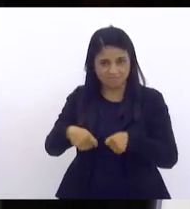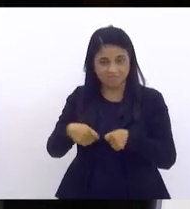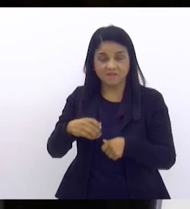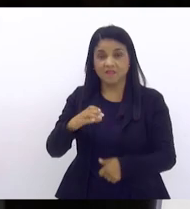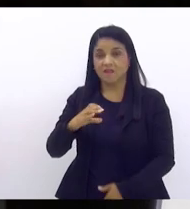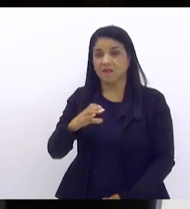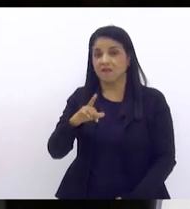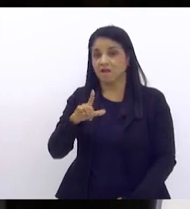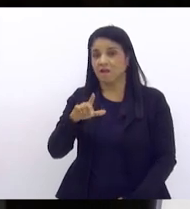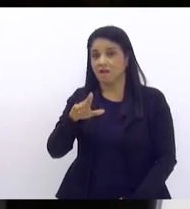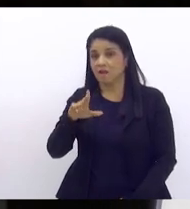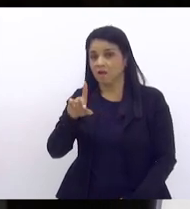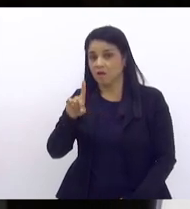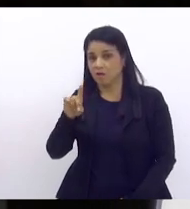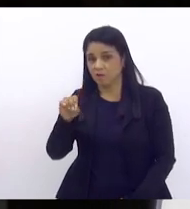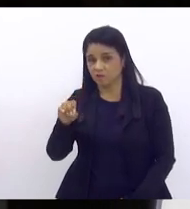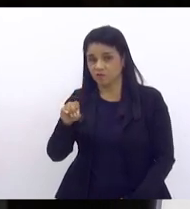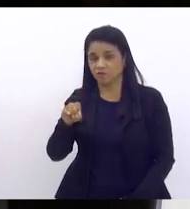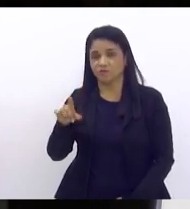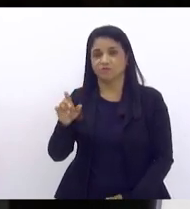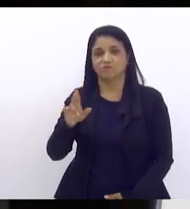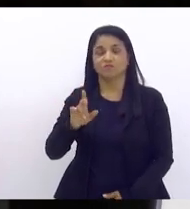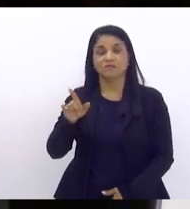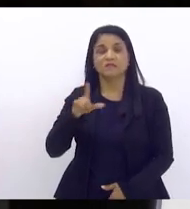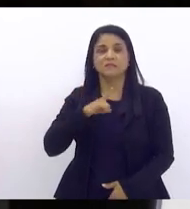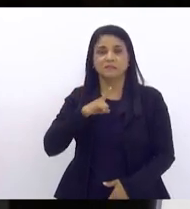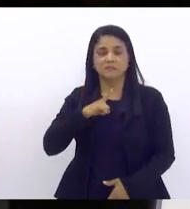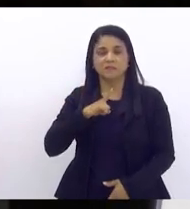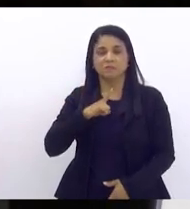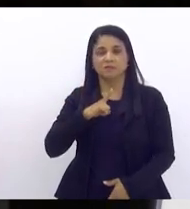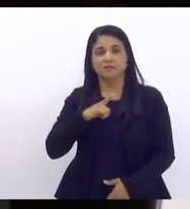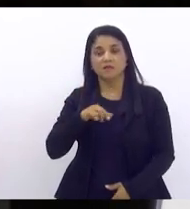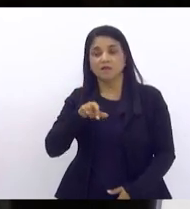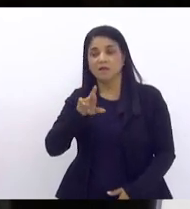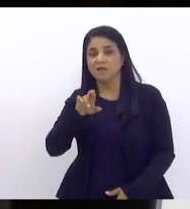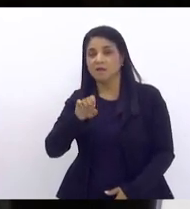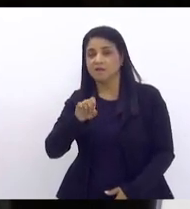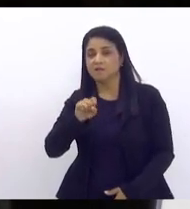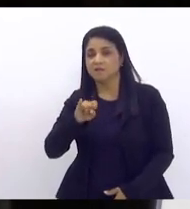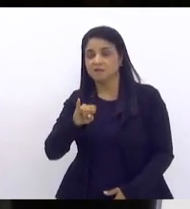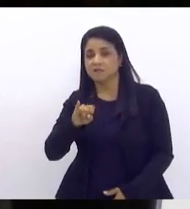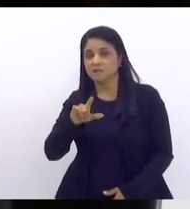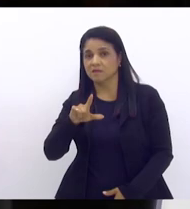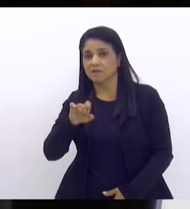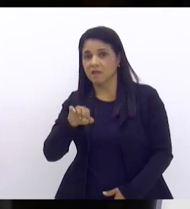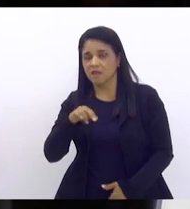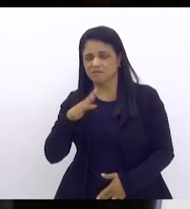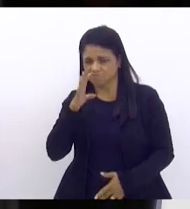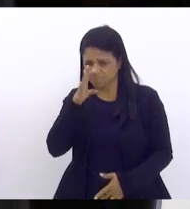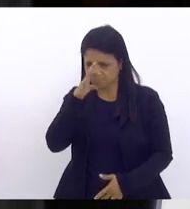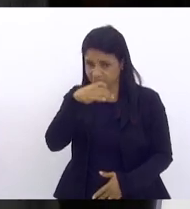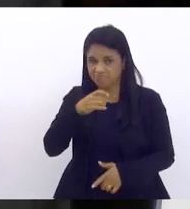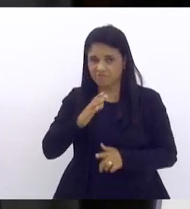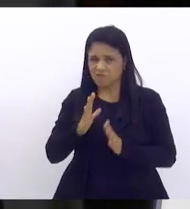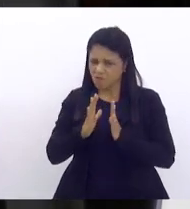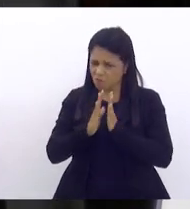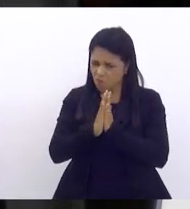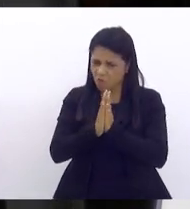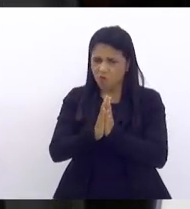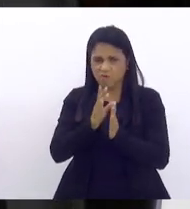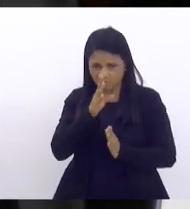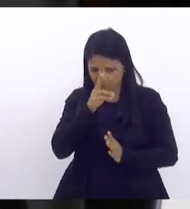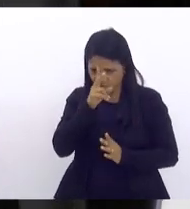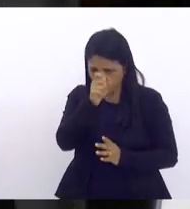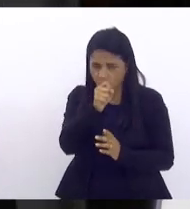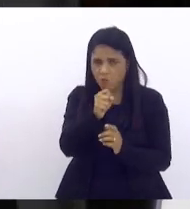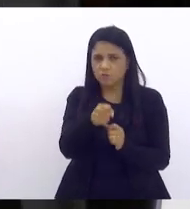aqui, é um cara que tem muita resiliência e muita força na sua oração. Ele tem